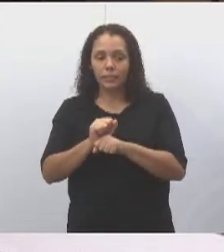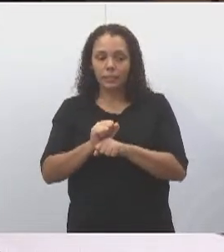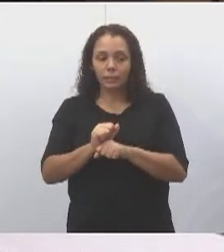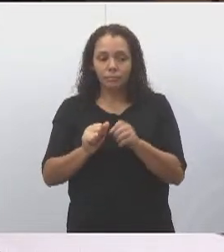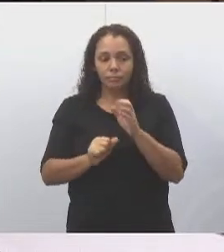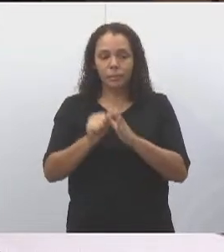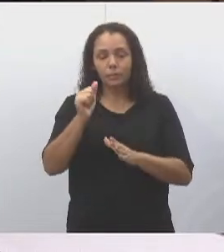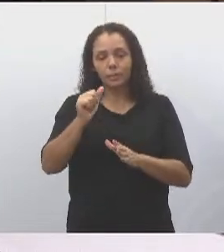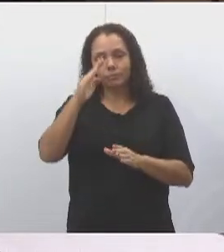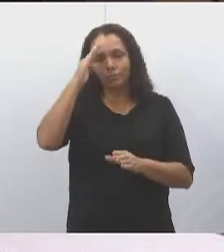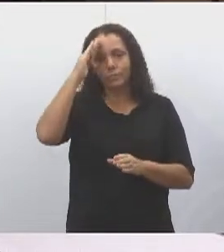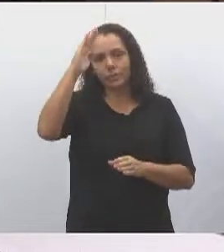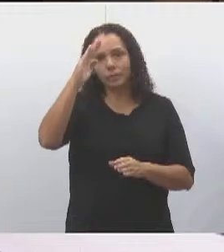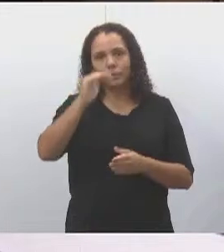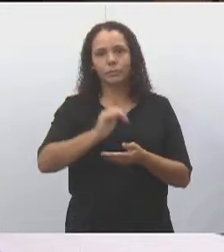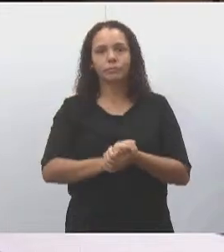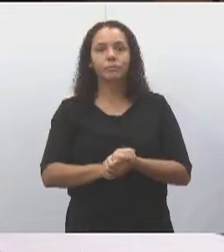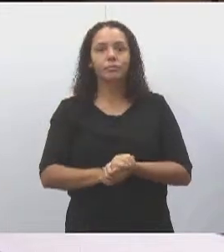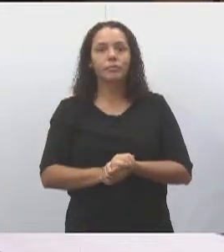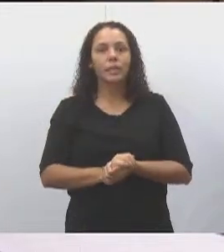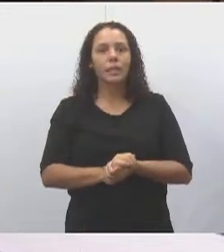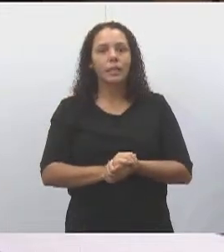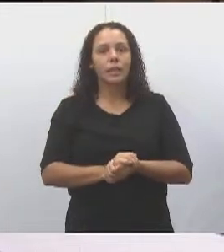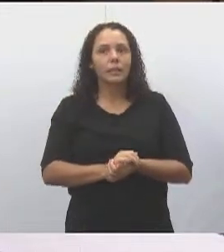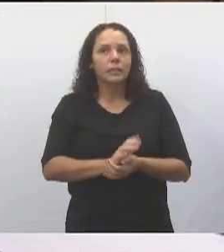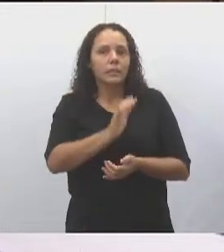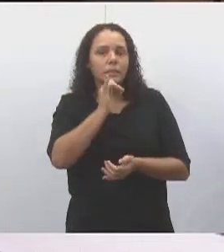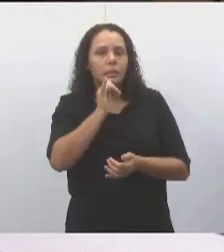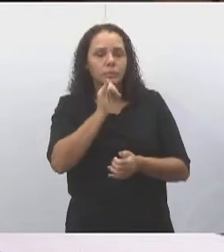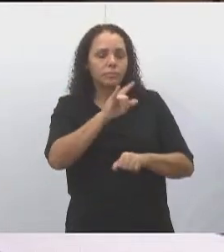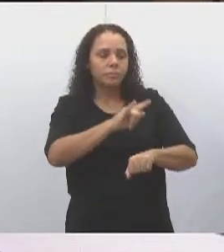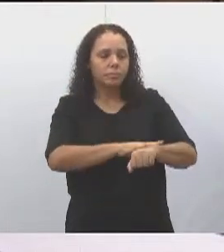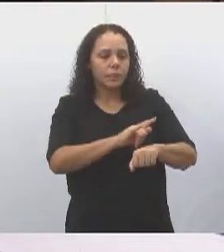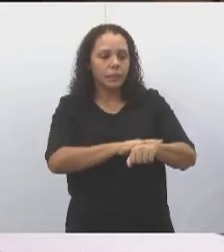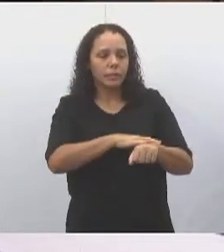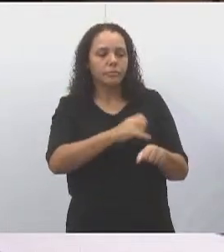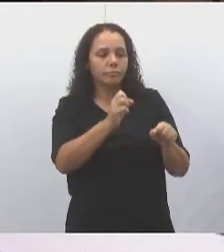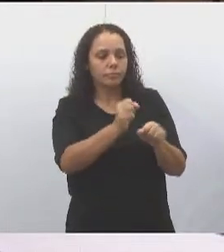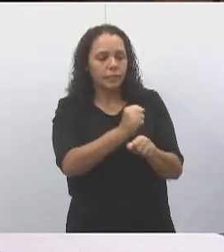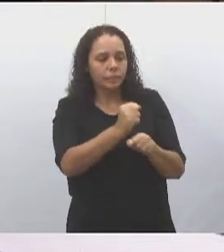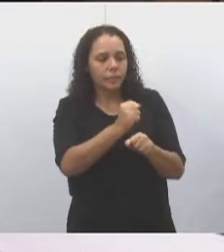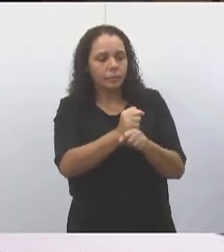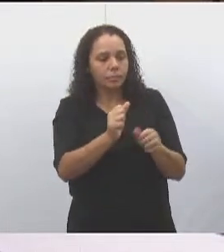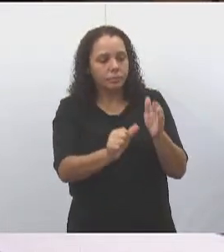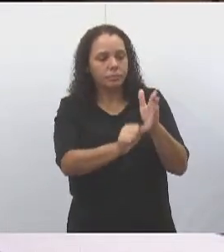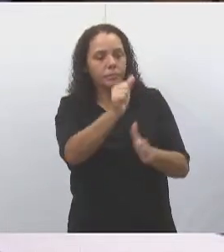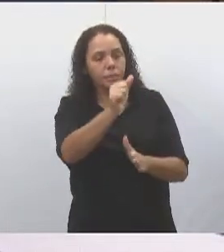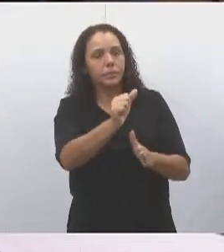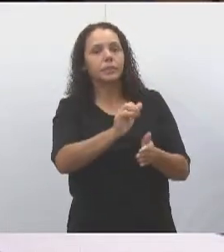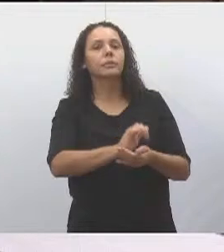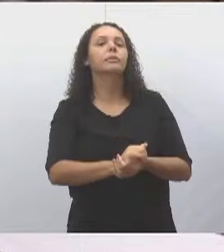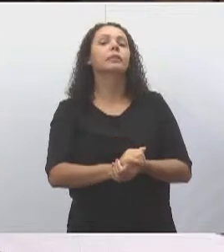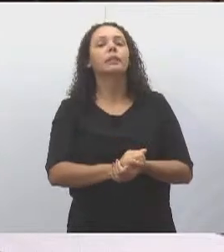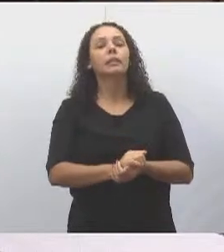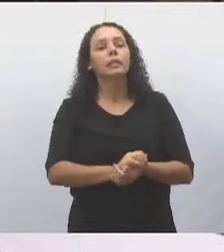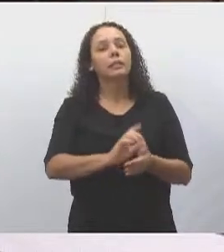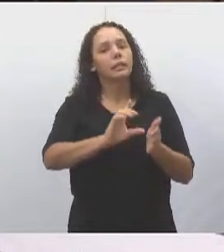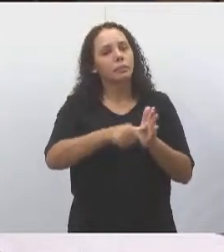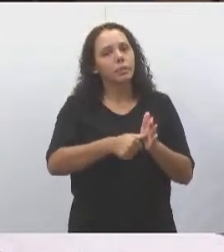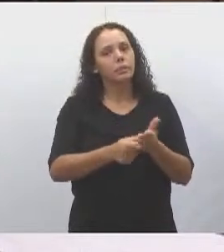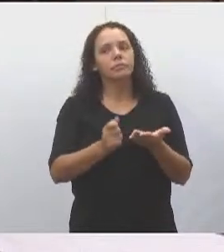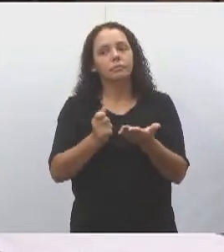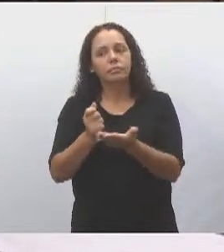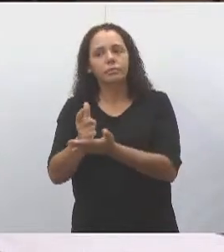agora a reforma do nosso banheiro para fazer, nós temos aqui que fazer outras obras